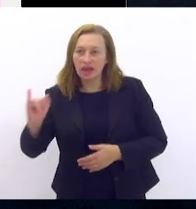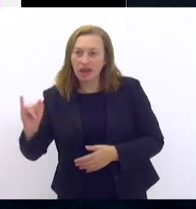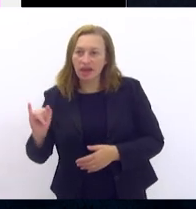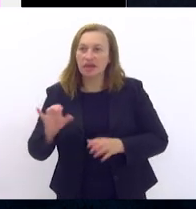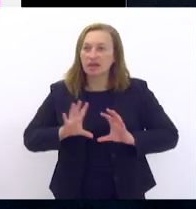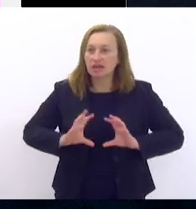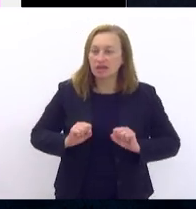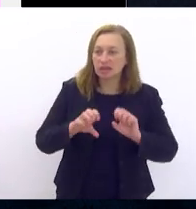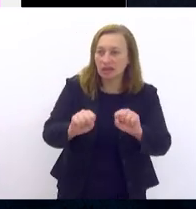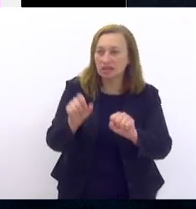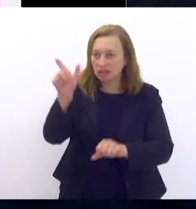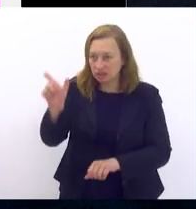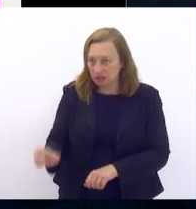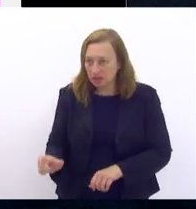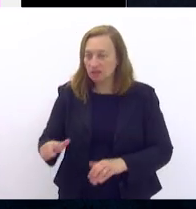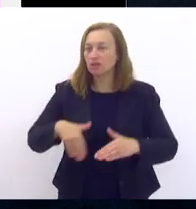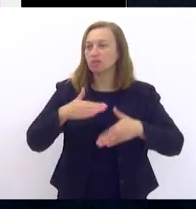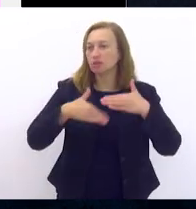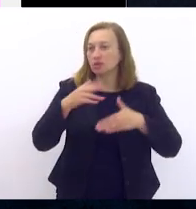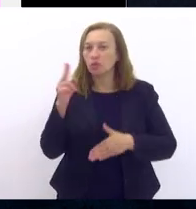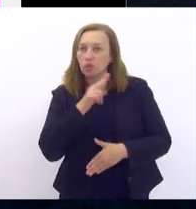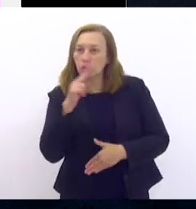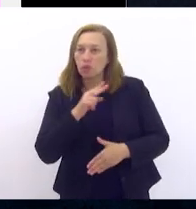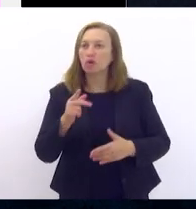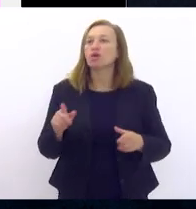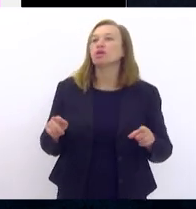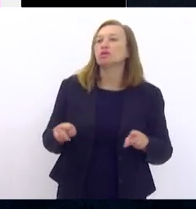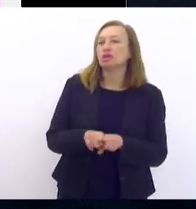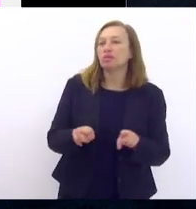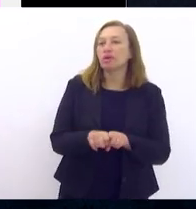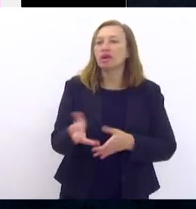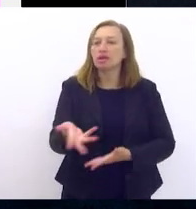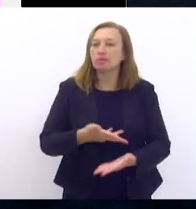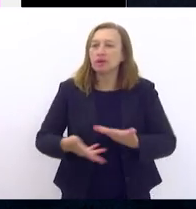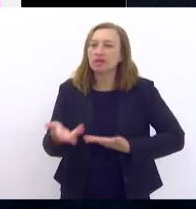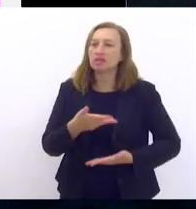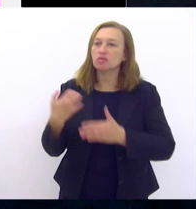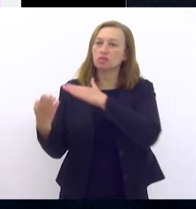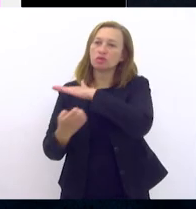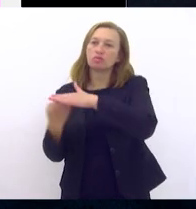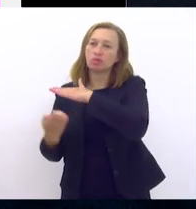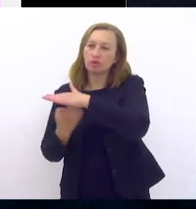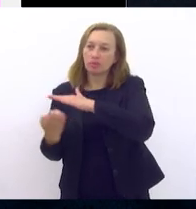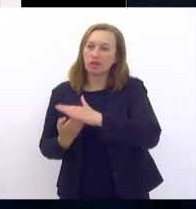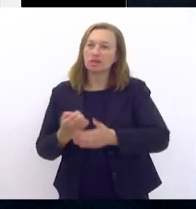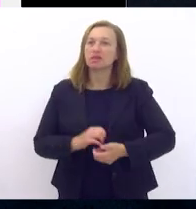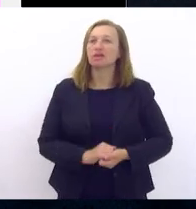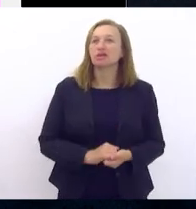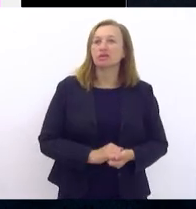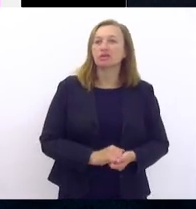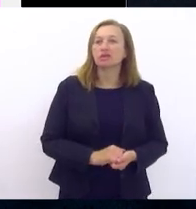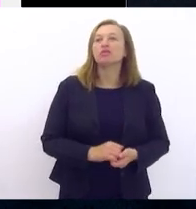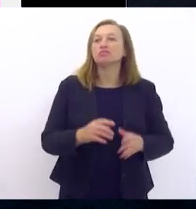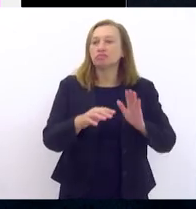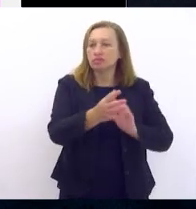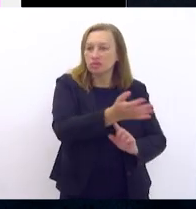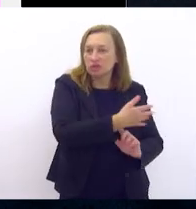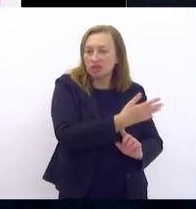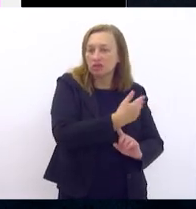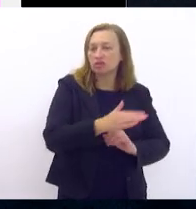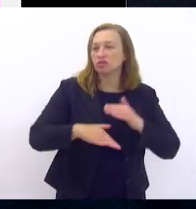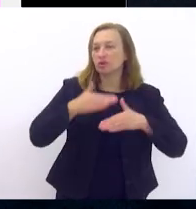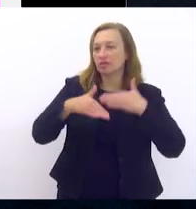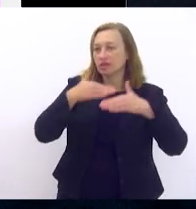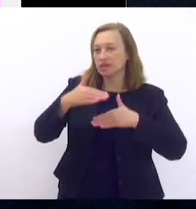catalisador para acelerar esse processo ou parcerias com empresas que possuem a tecnologia para a gente